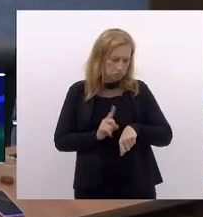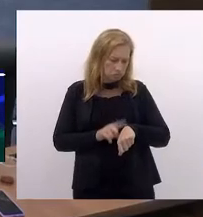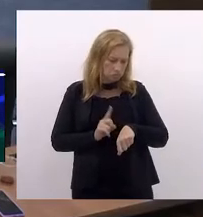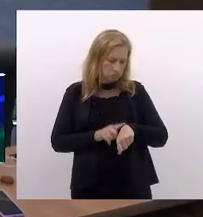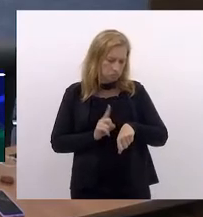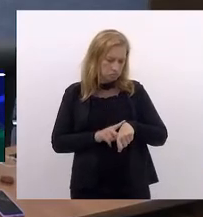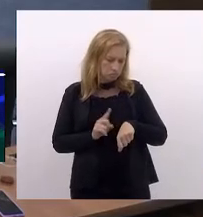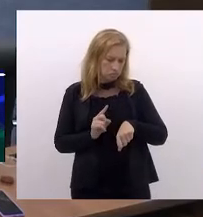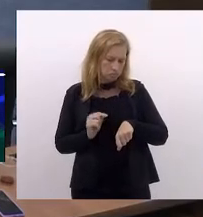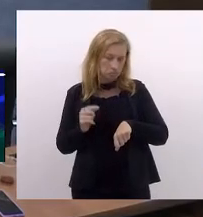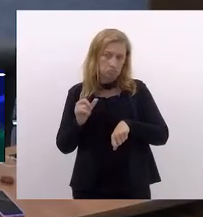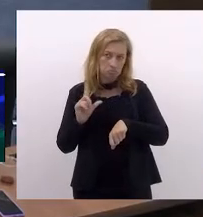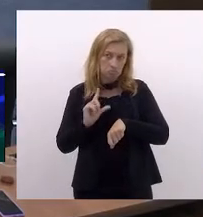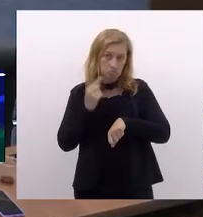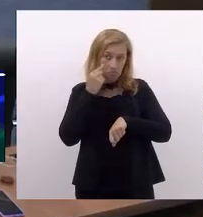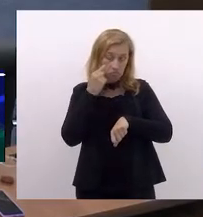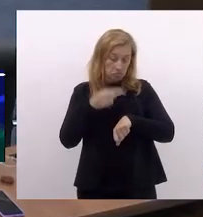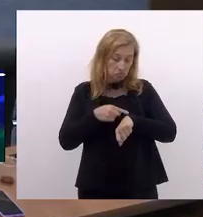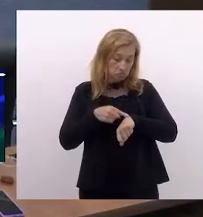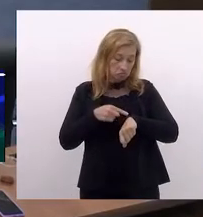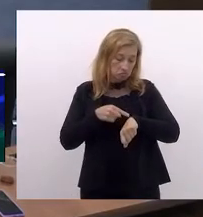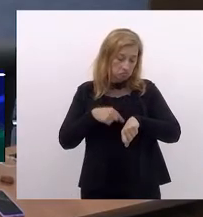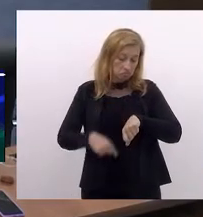aqui no meu cronômetro